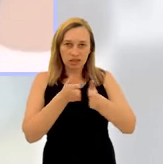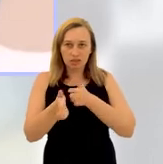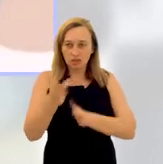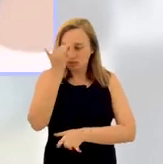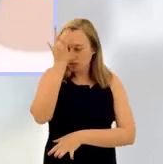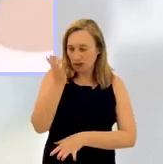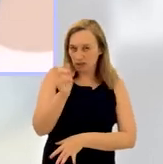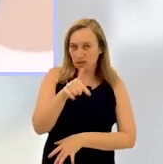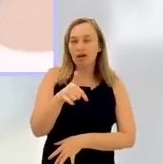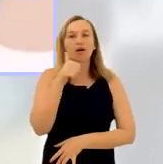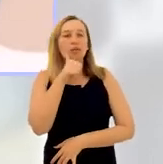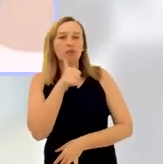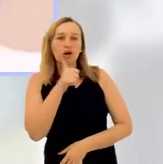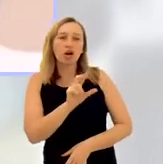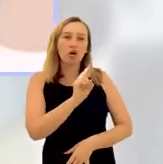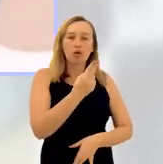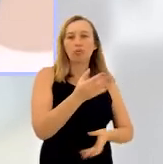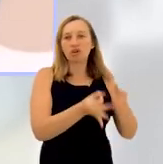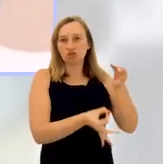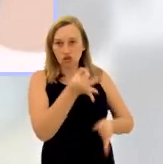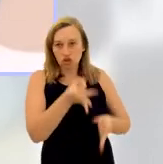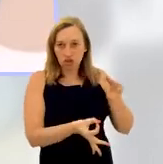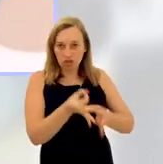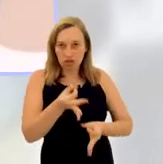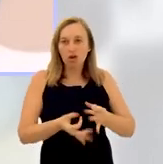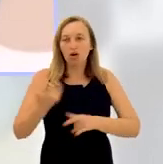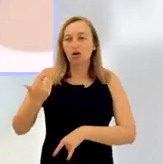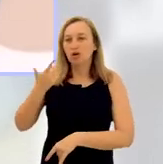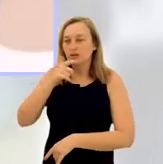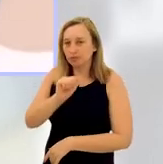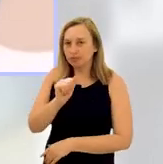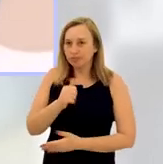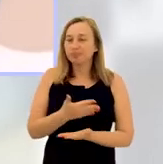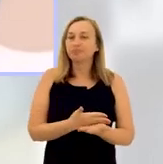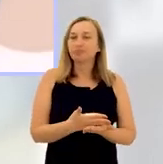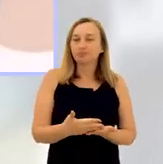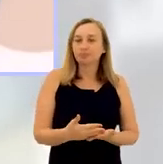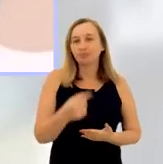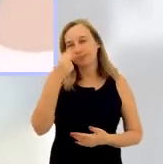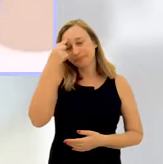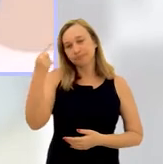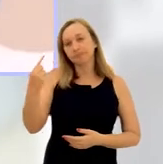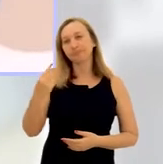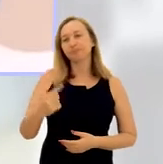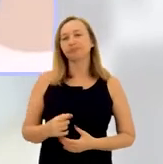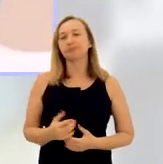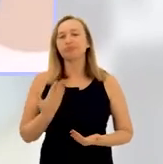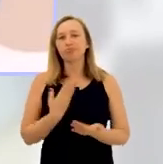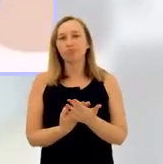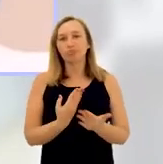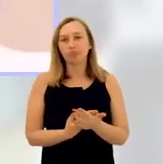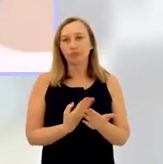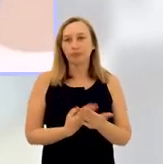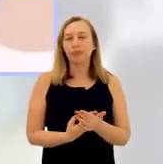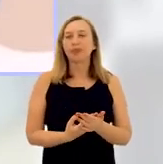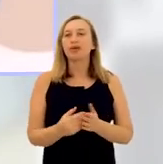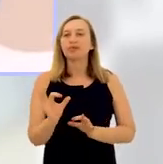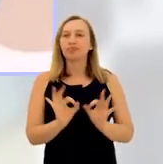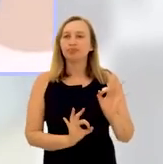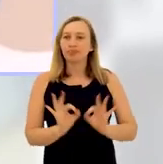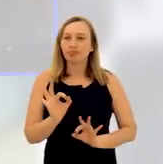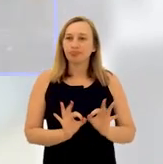Tanto para a mulher quanto para a justiça. Então, a gente conseguiu, no início, né, como eu falei, essa ideação, então,